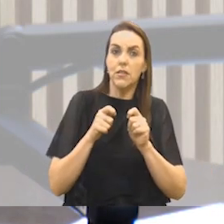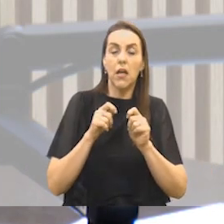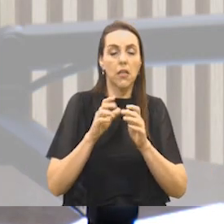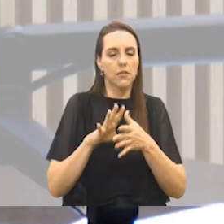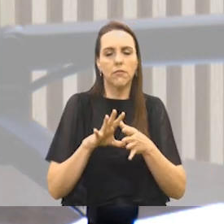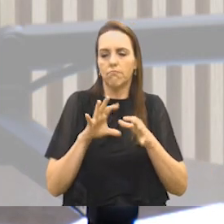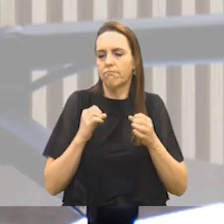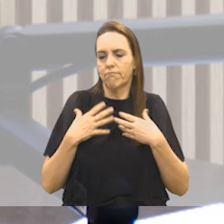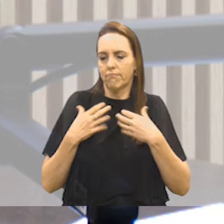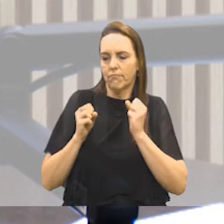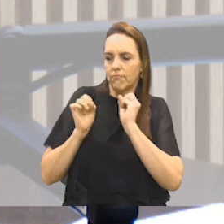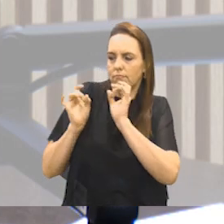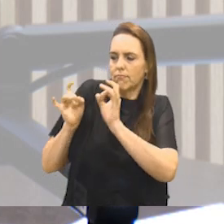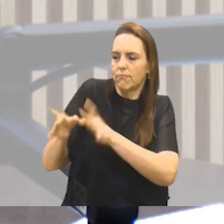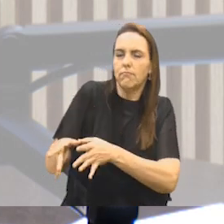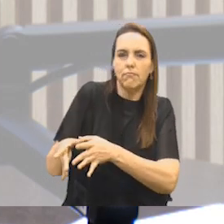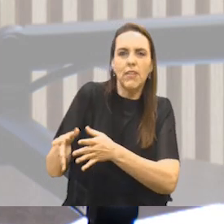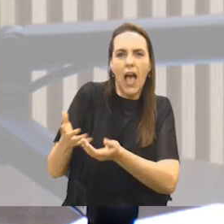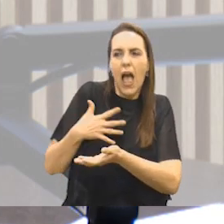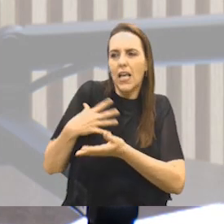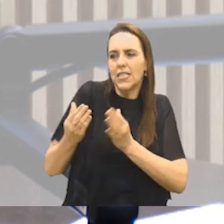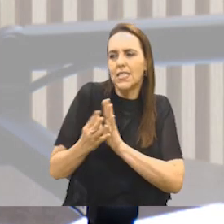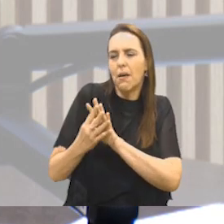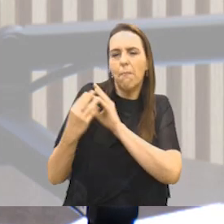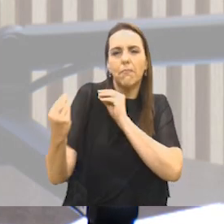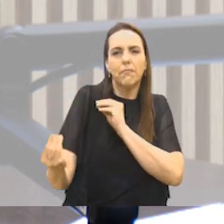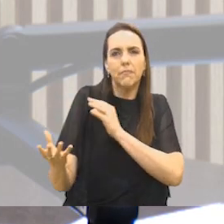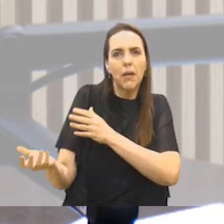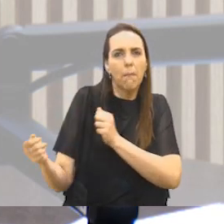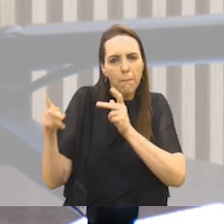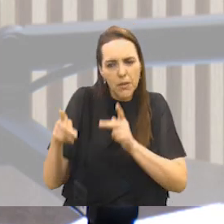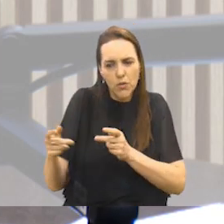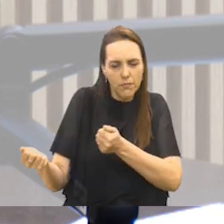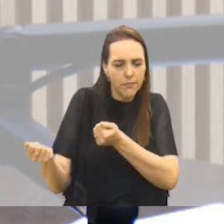aquela capacidade de desapego. E